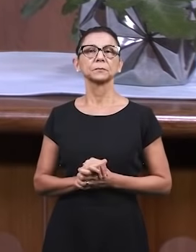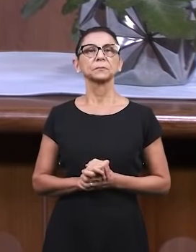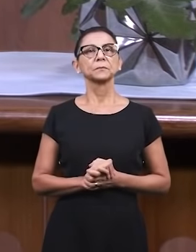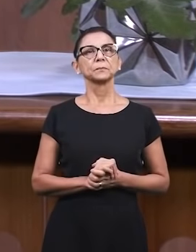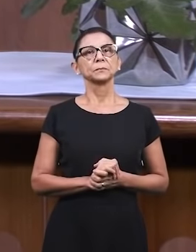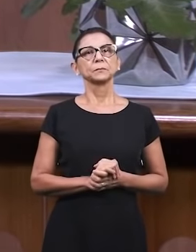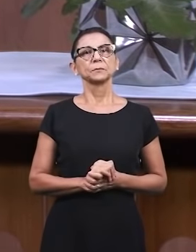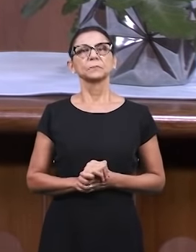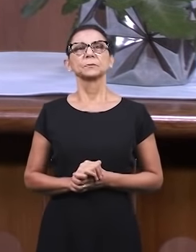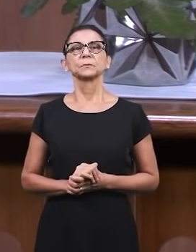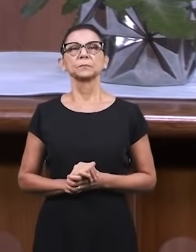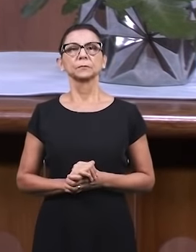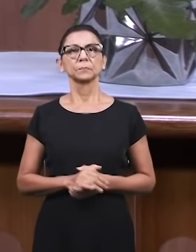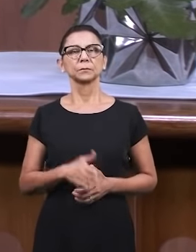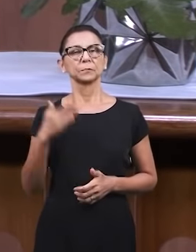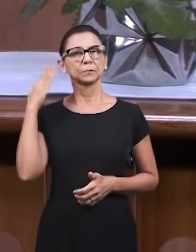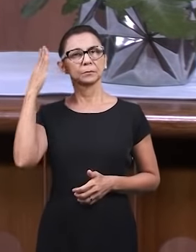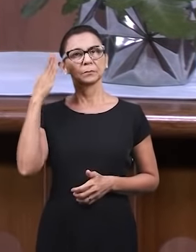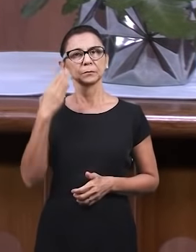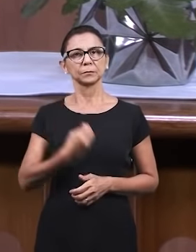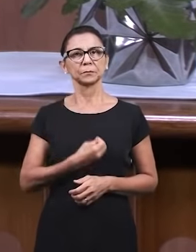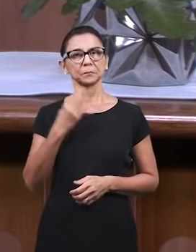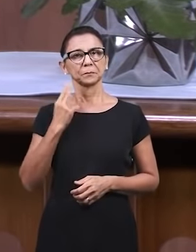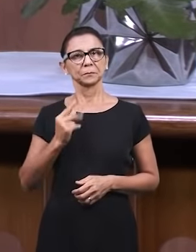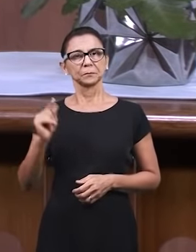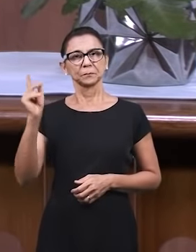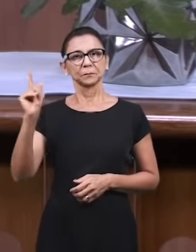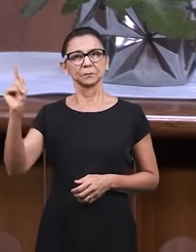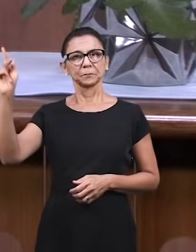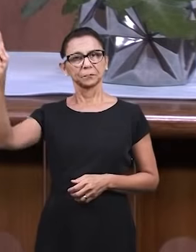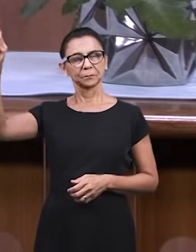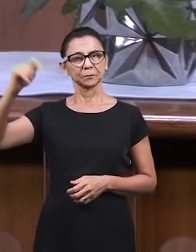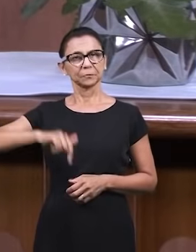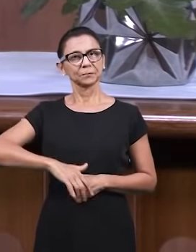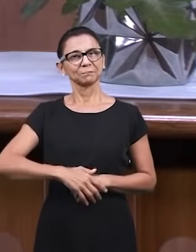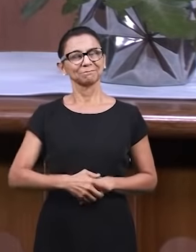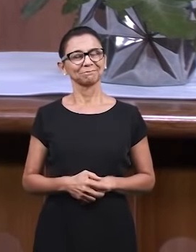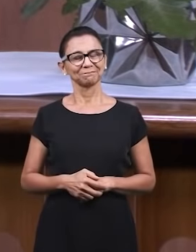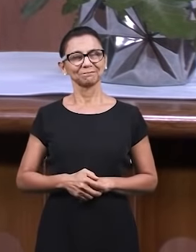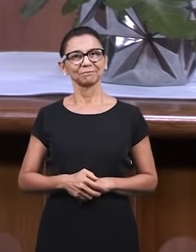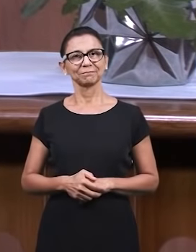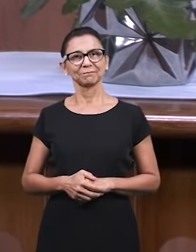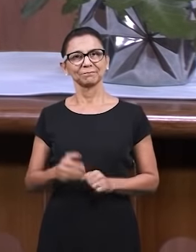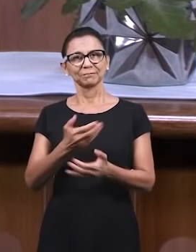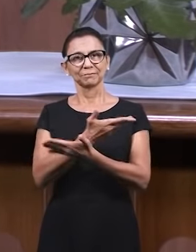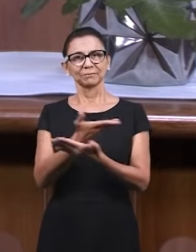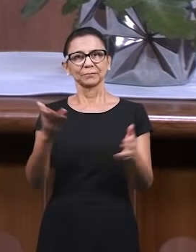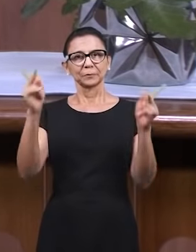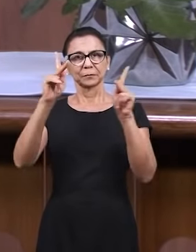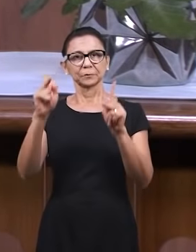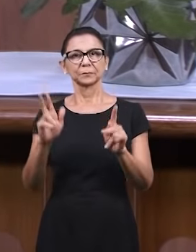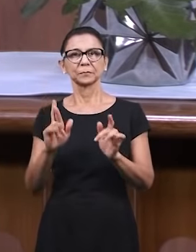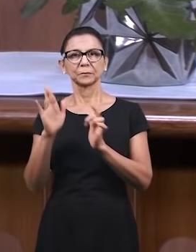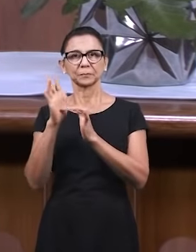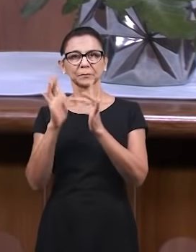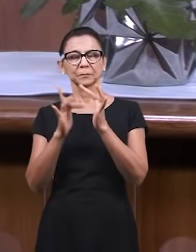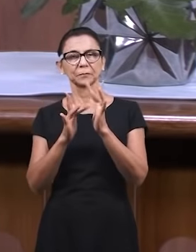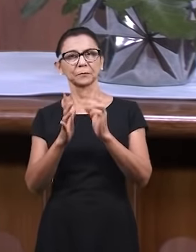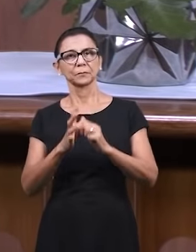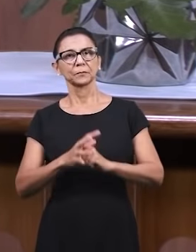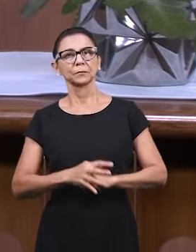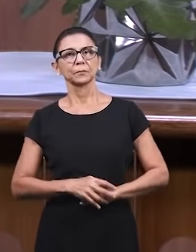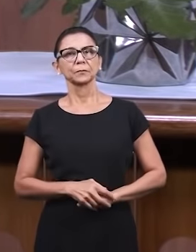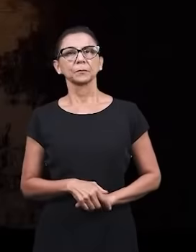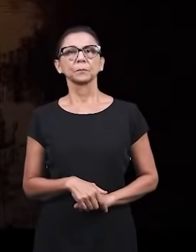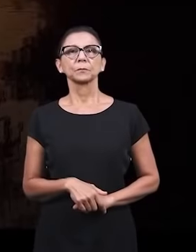para, são palavras de vida eterna. Louvado seja o Senhor. Nós desejamos a todos a paz do